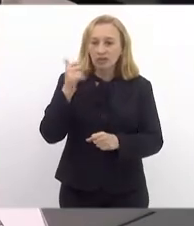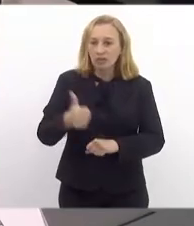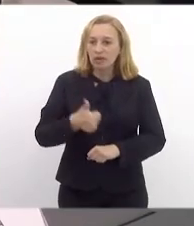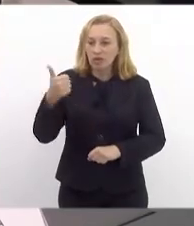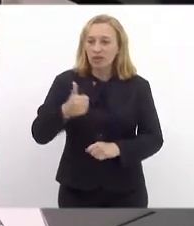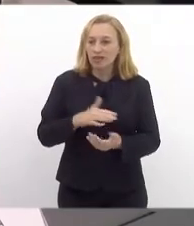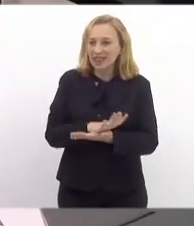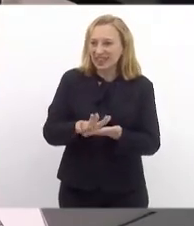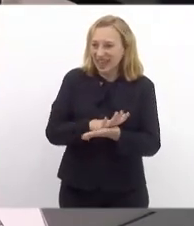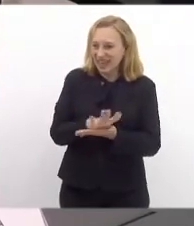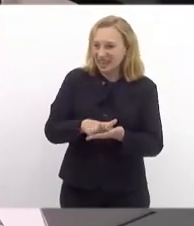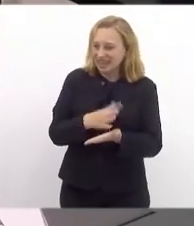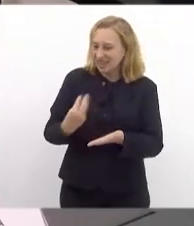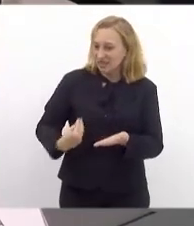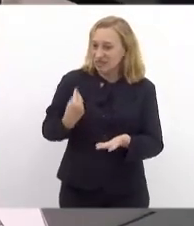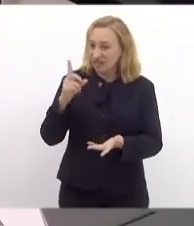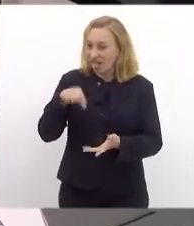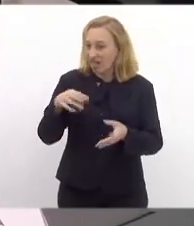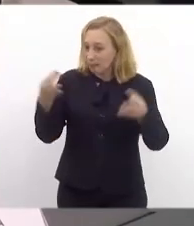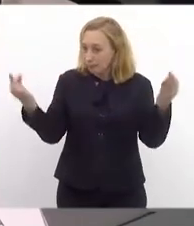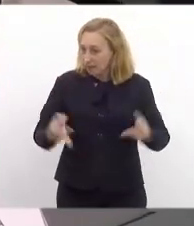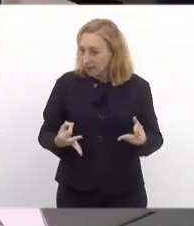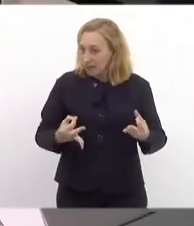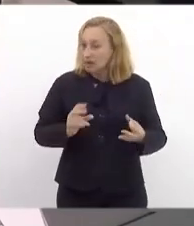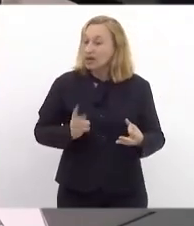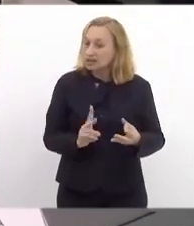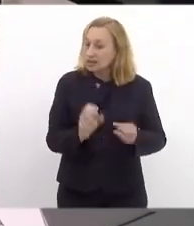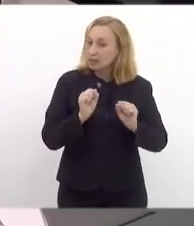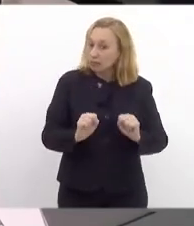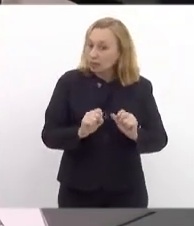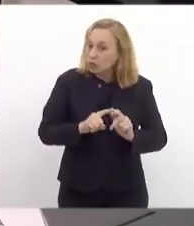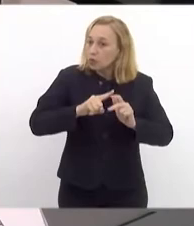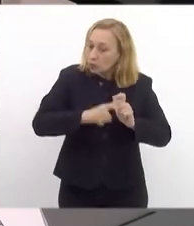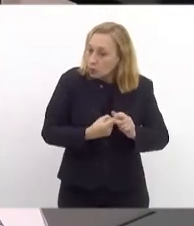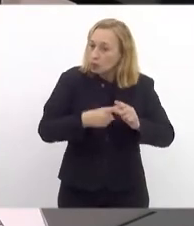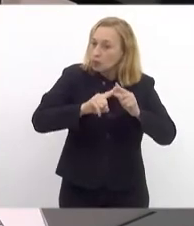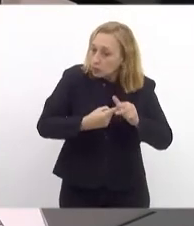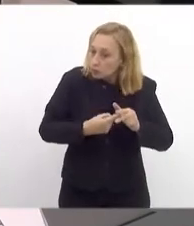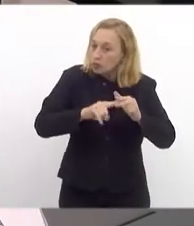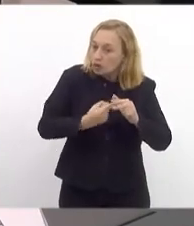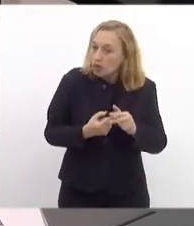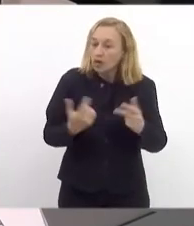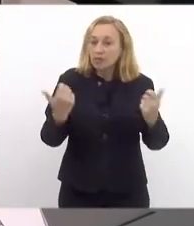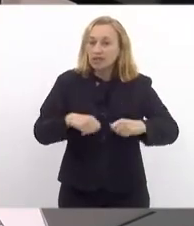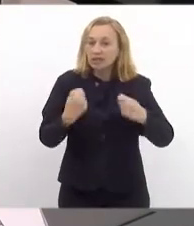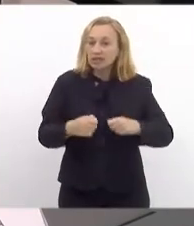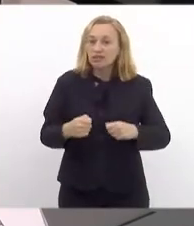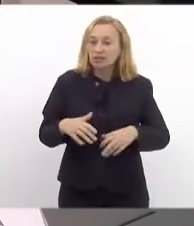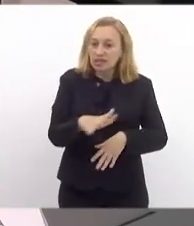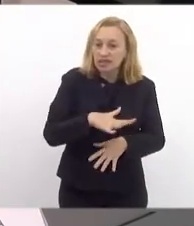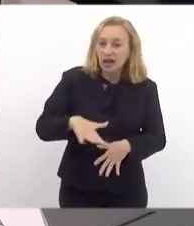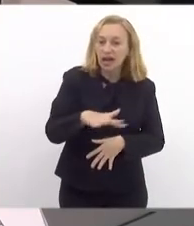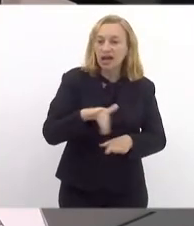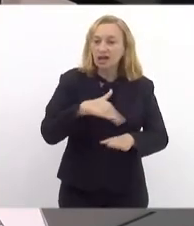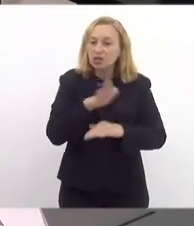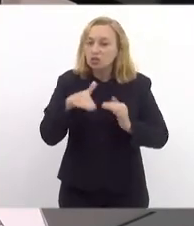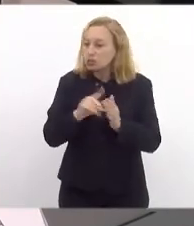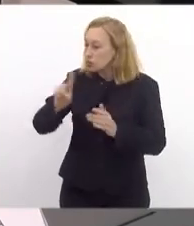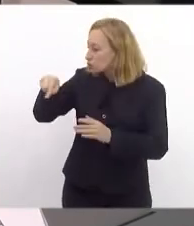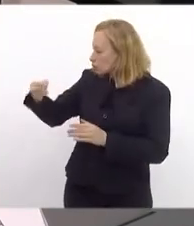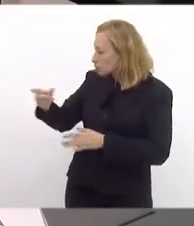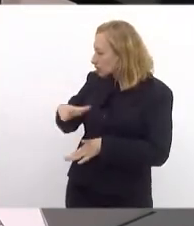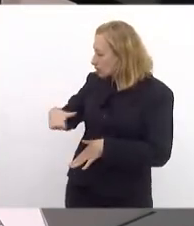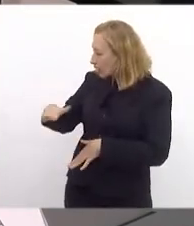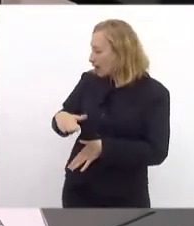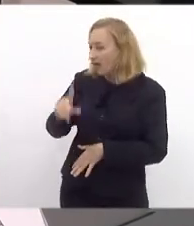na vida é perfeito sempre pode ser aperfeiçoado o que a gente precisa nesse setor em todos os setores